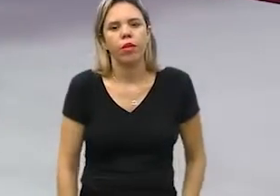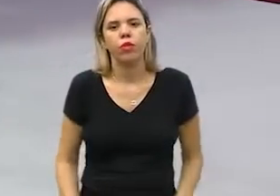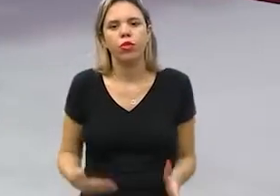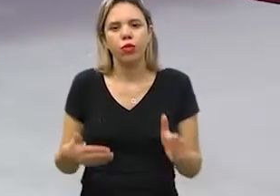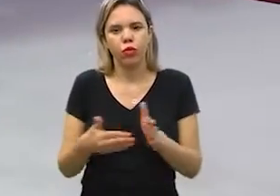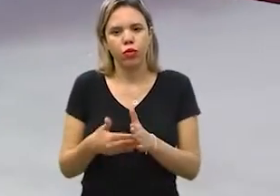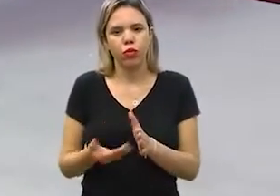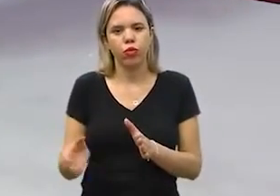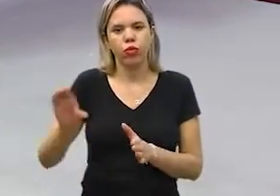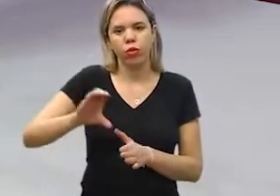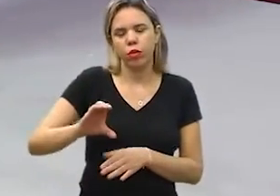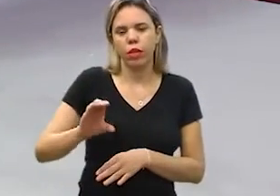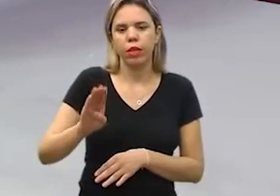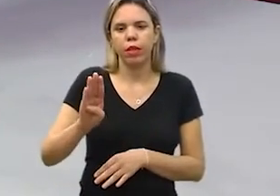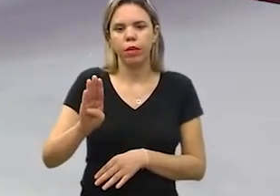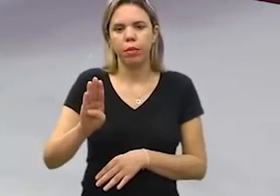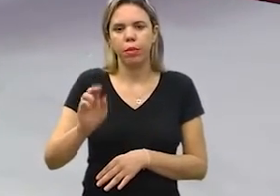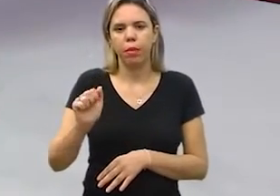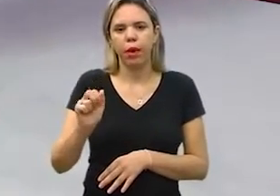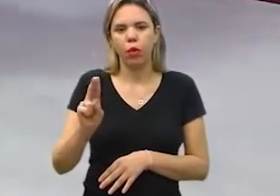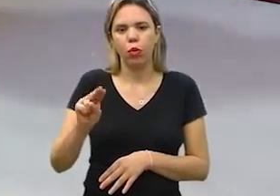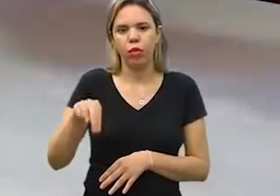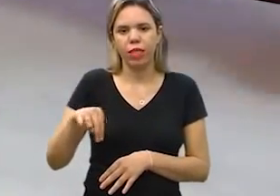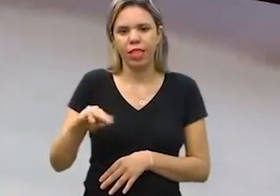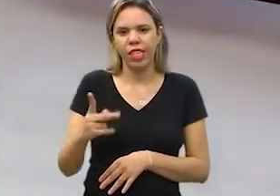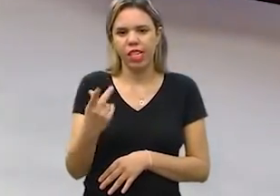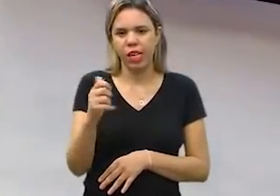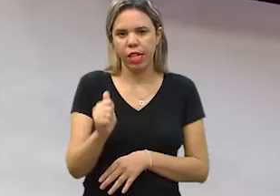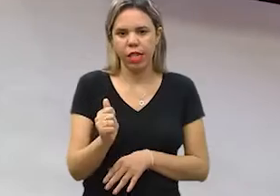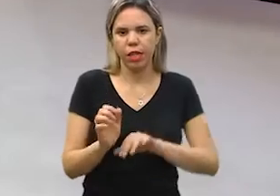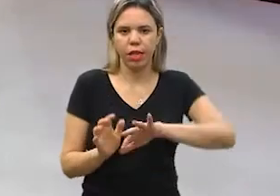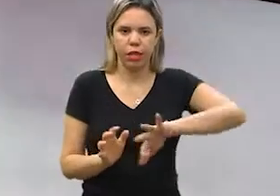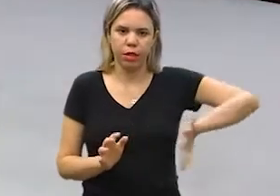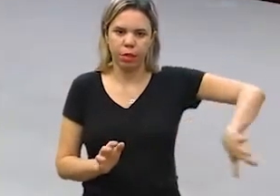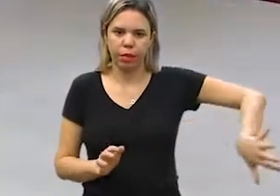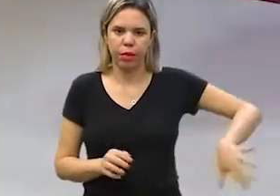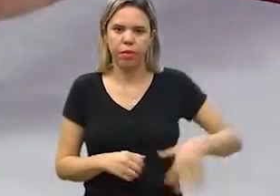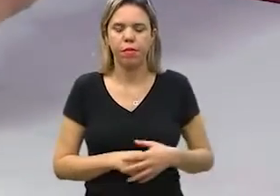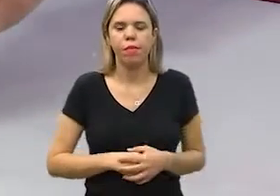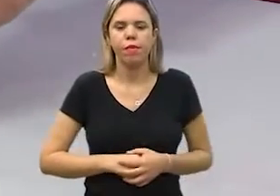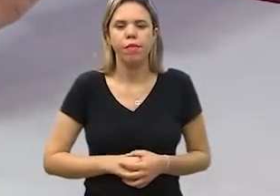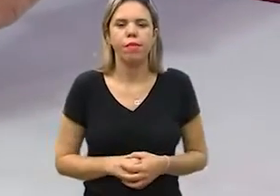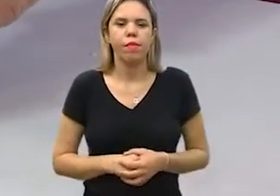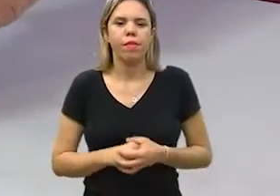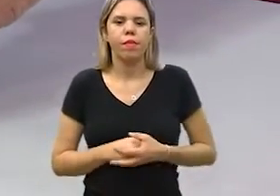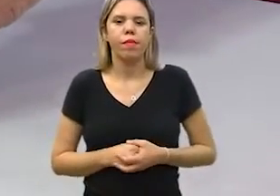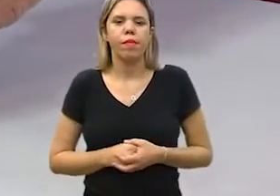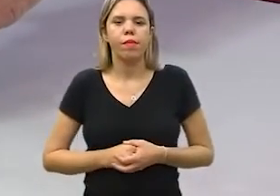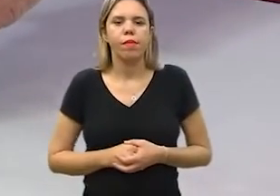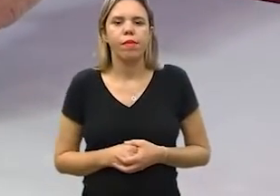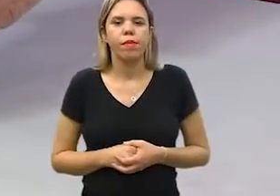Por último, acrescente a essência de baunilha e reserve.